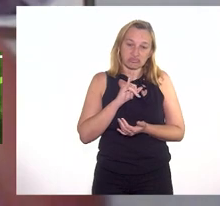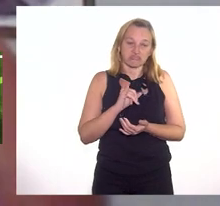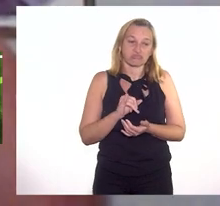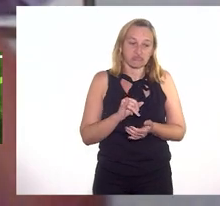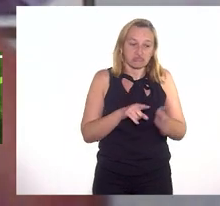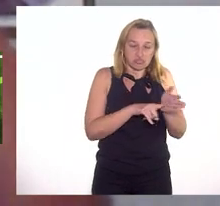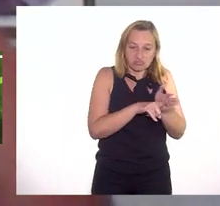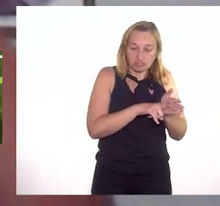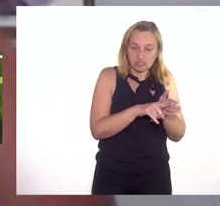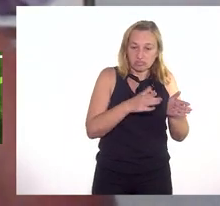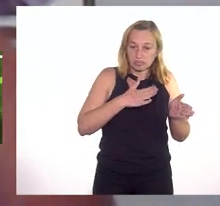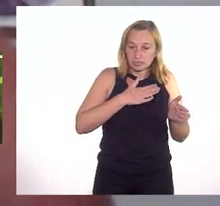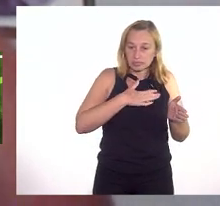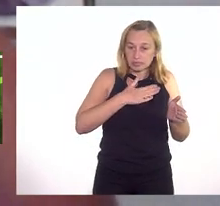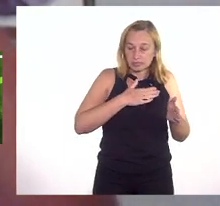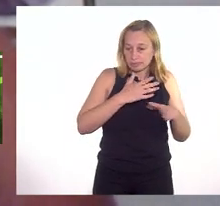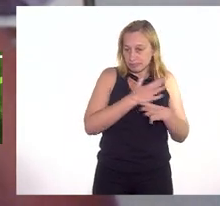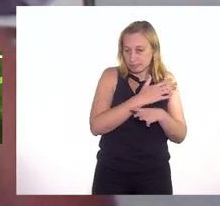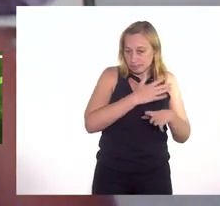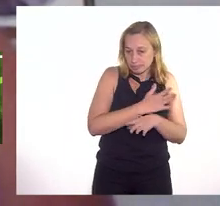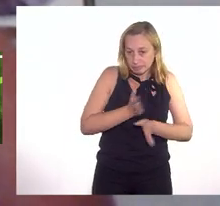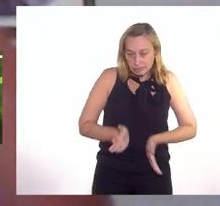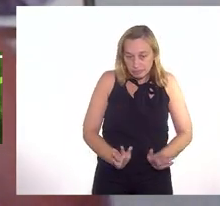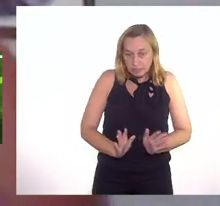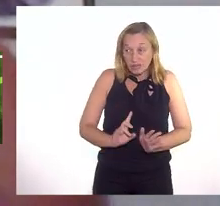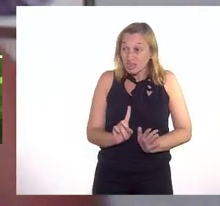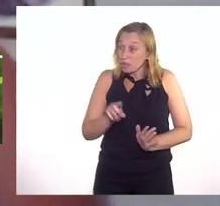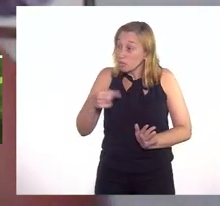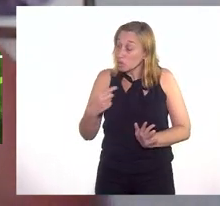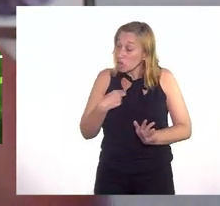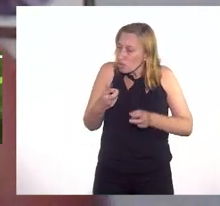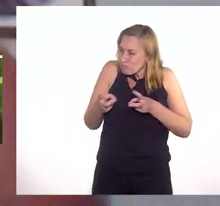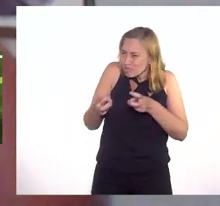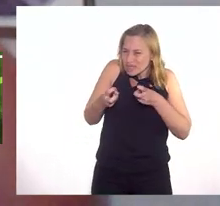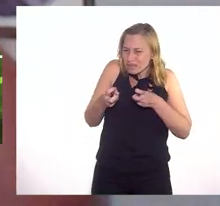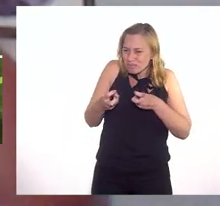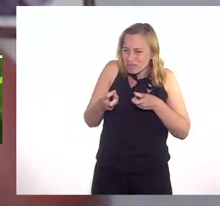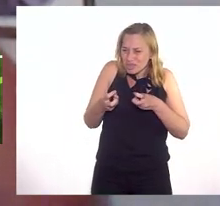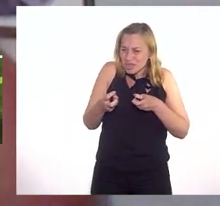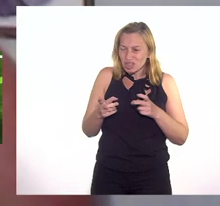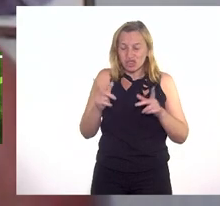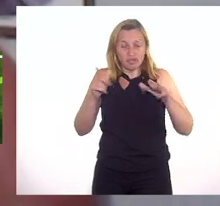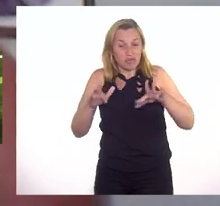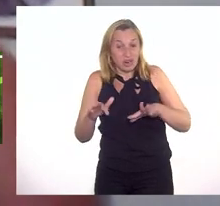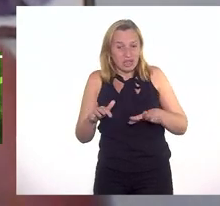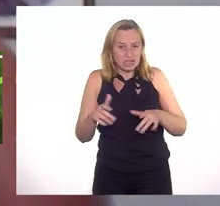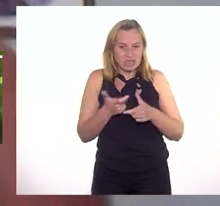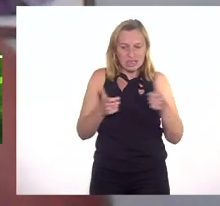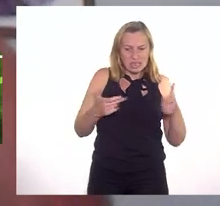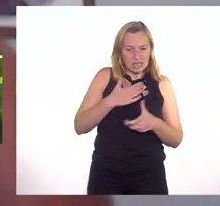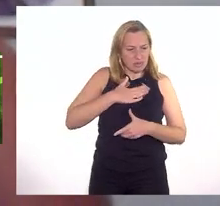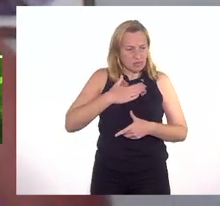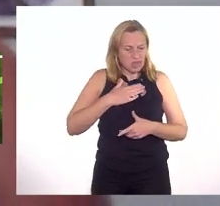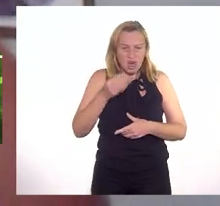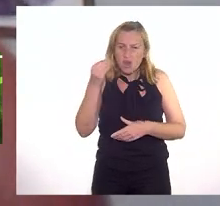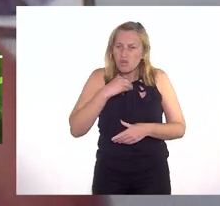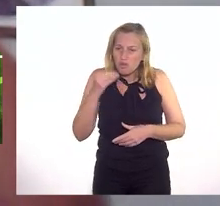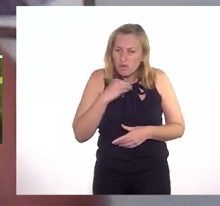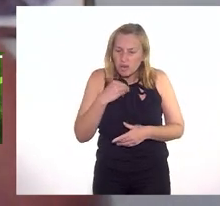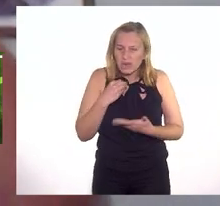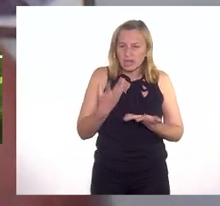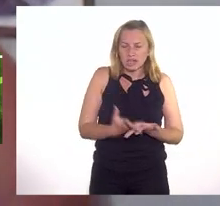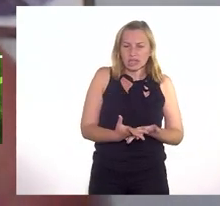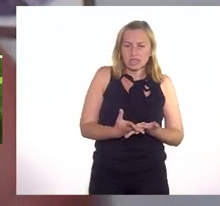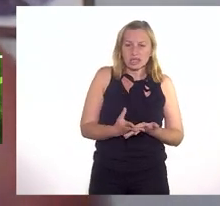comecei a perceber em mim uma diferença enorme de força muscular, de energia, que na verdade essa